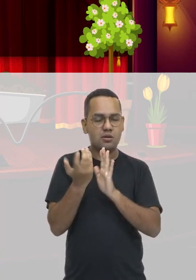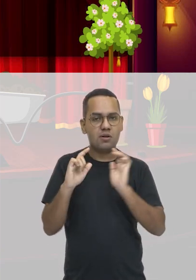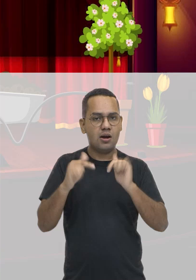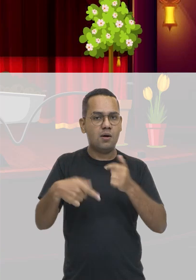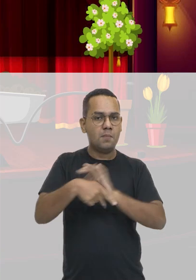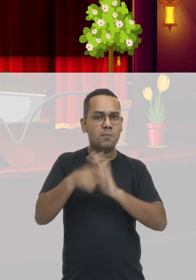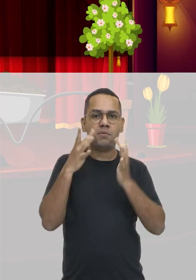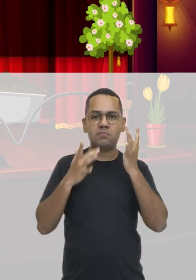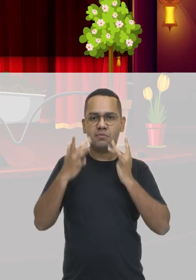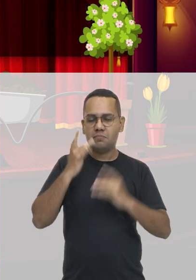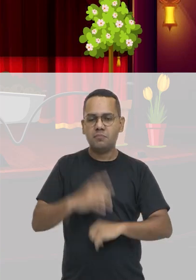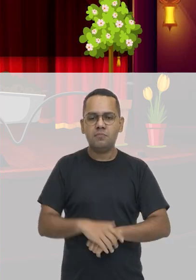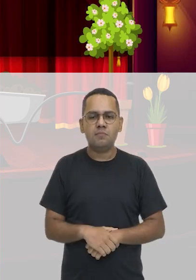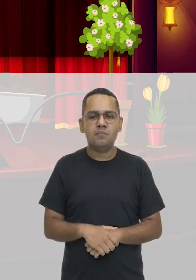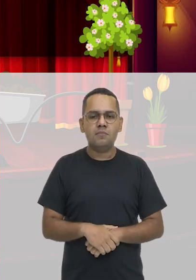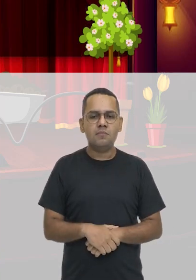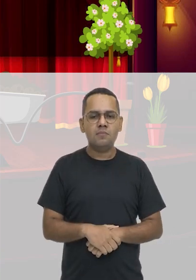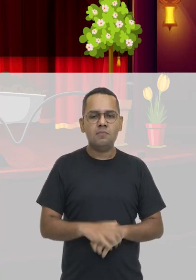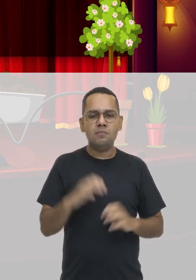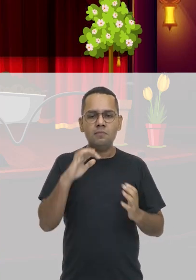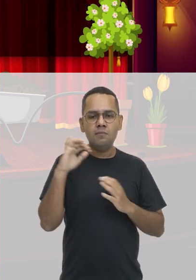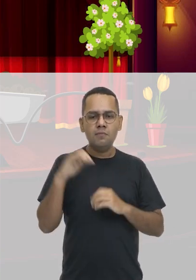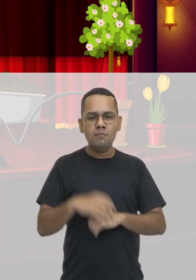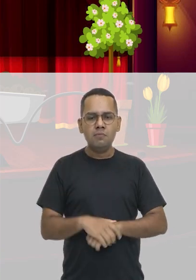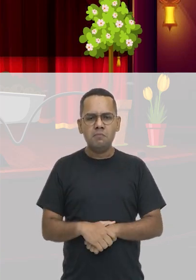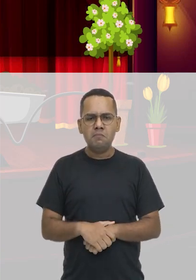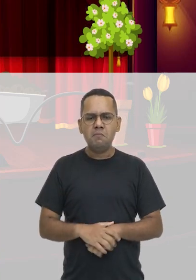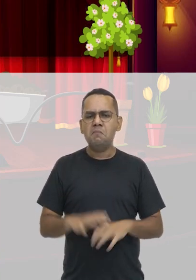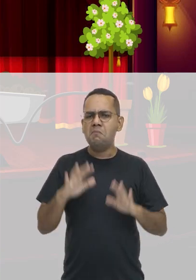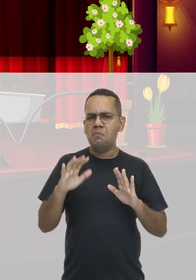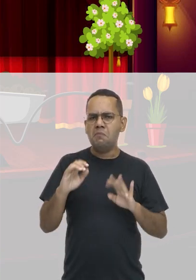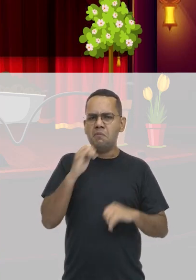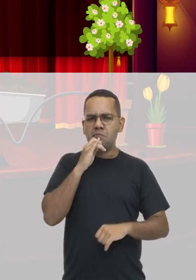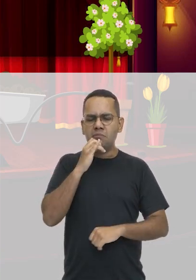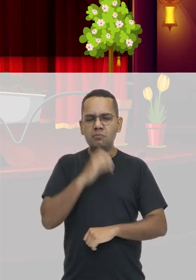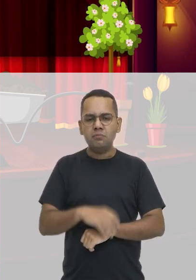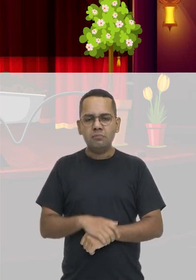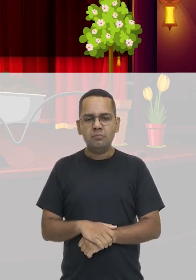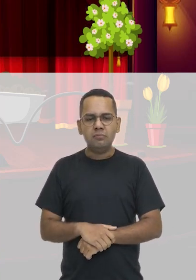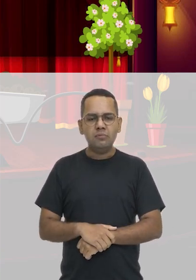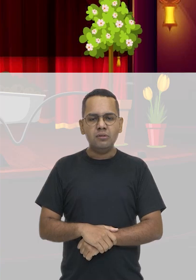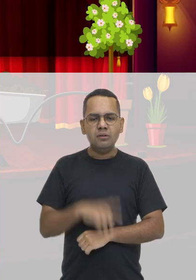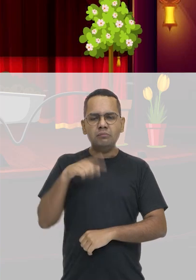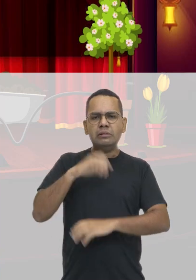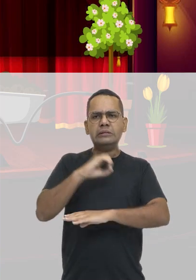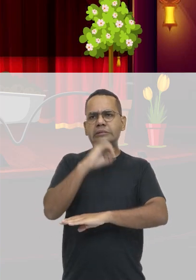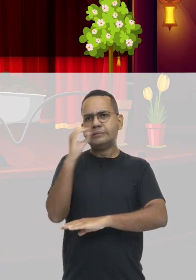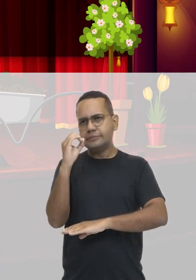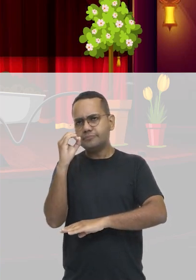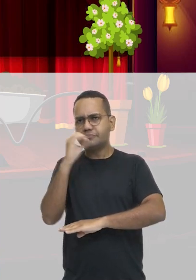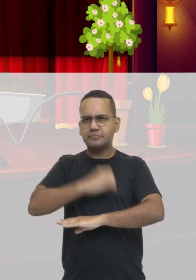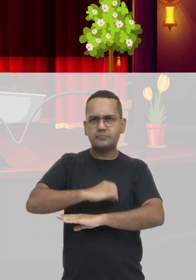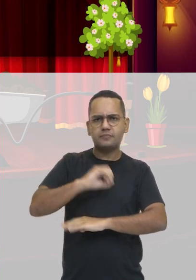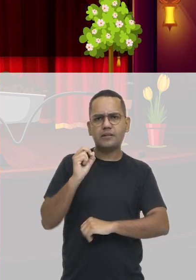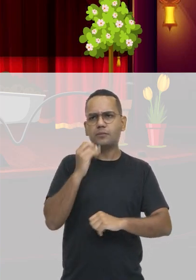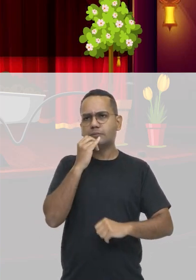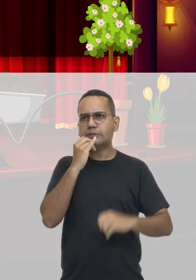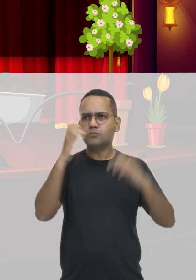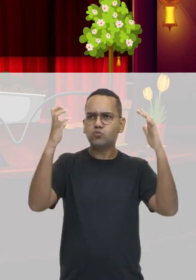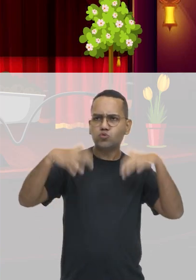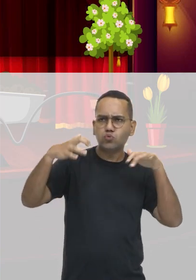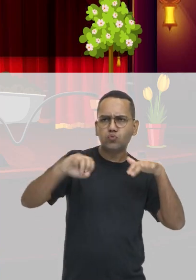aconteça, a peça teatral vai acontecer todo o tempo no dia ou à noite, está chovendo,